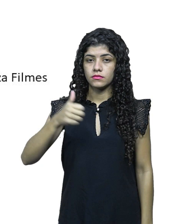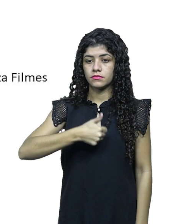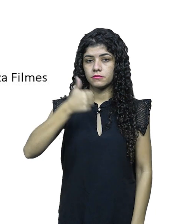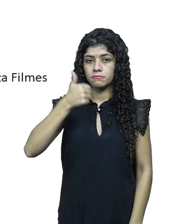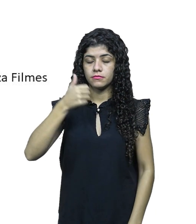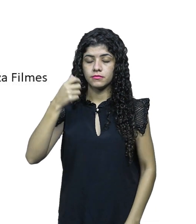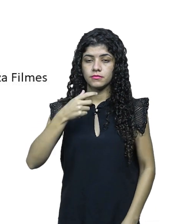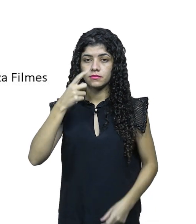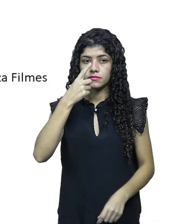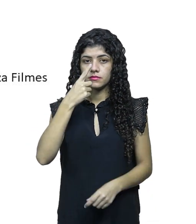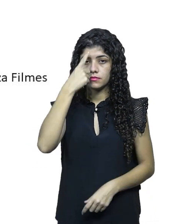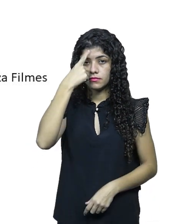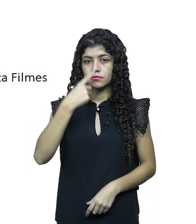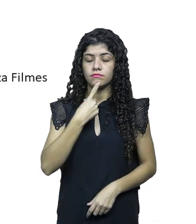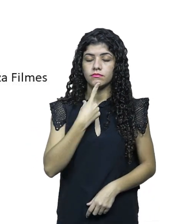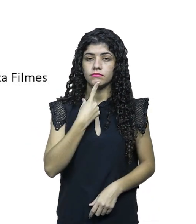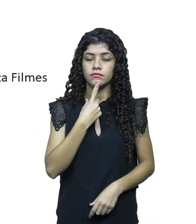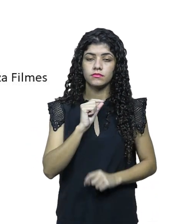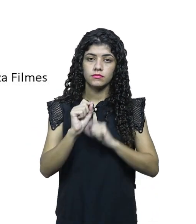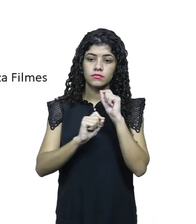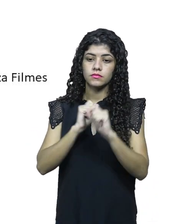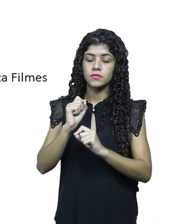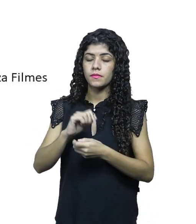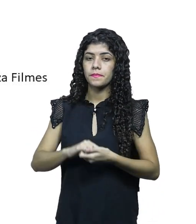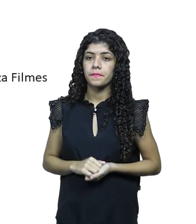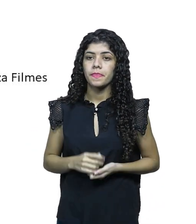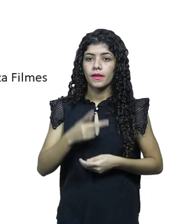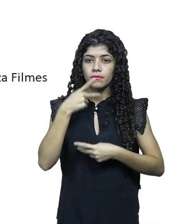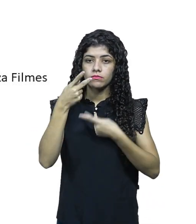Papa o Bergoglio e Ratzinger